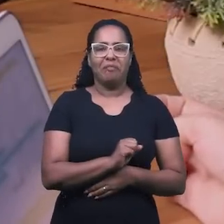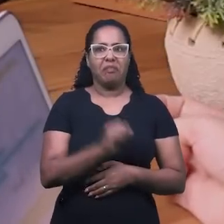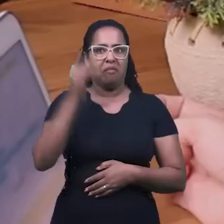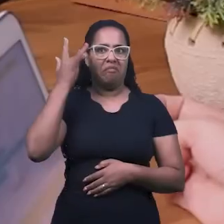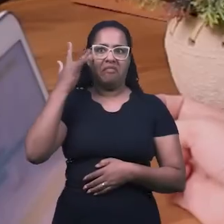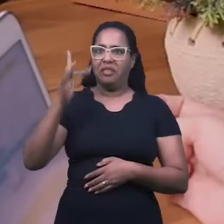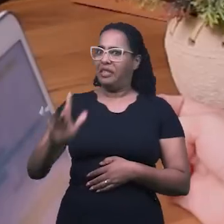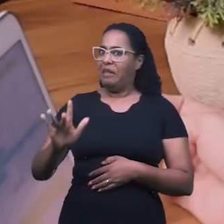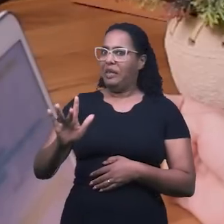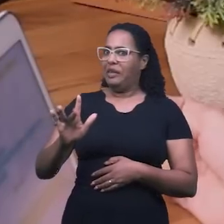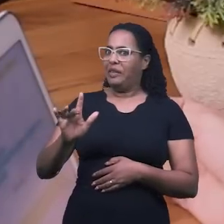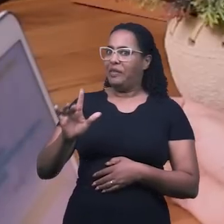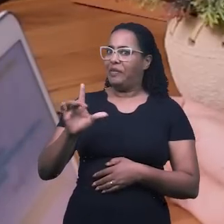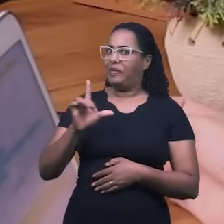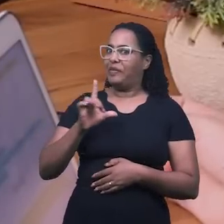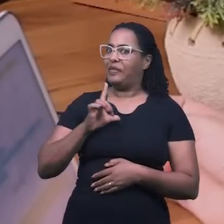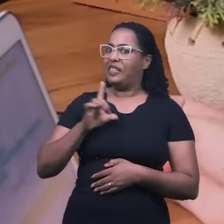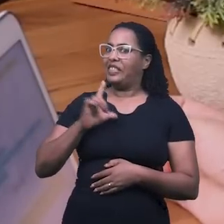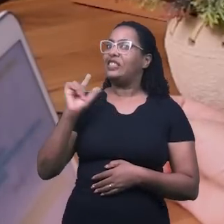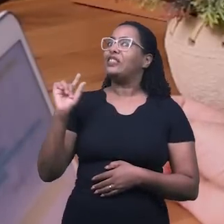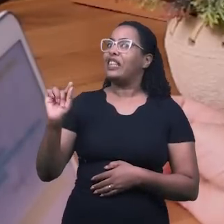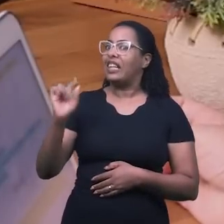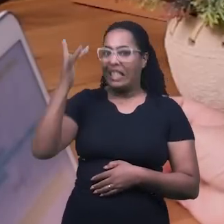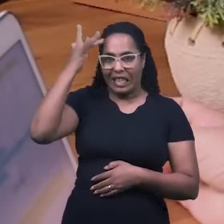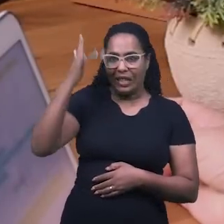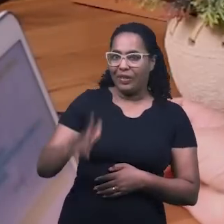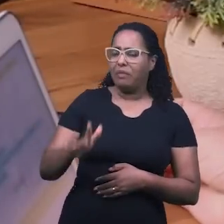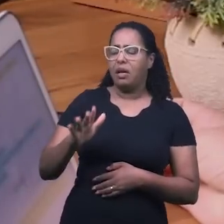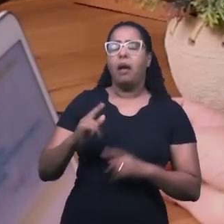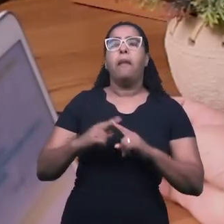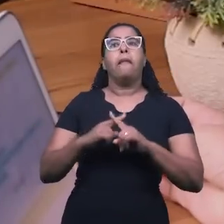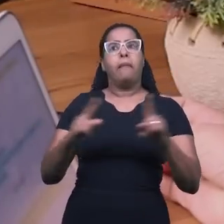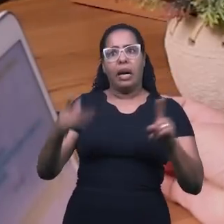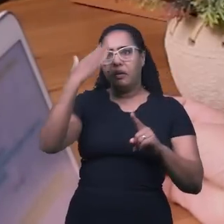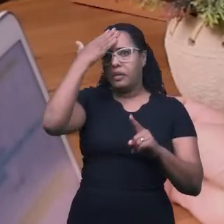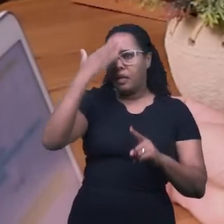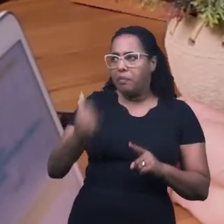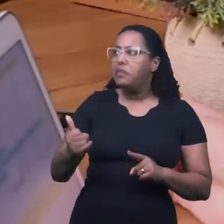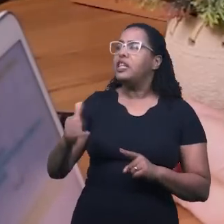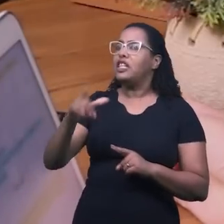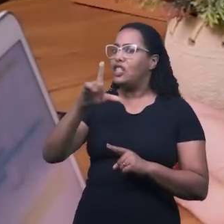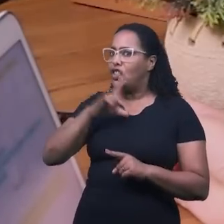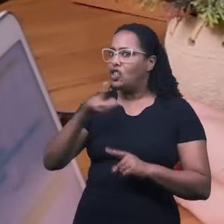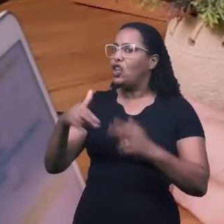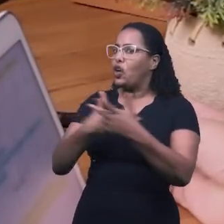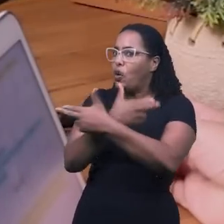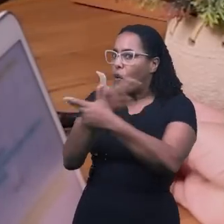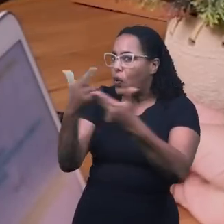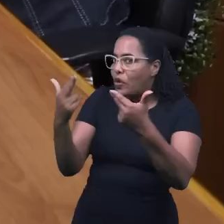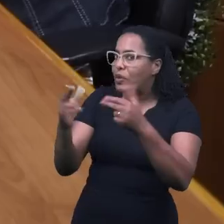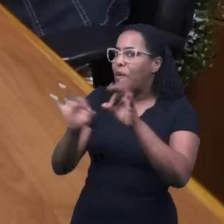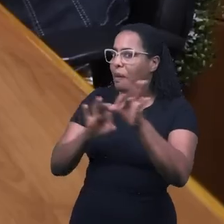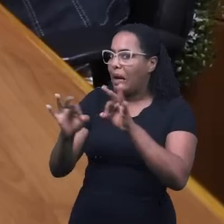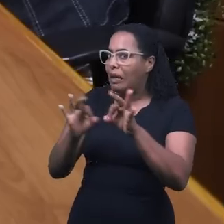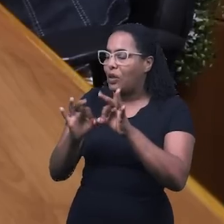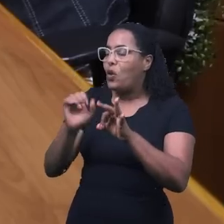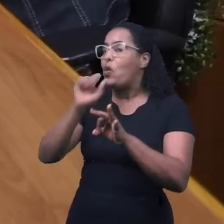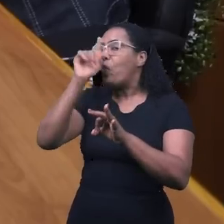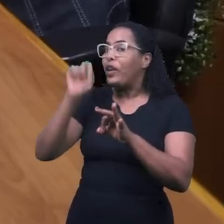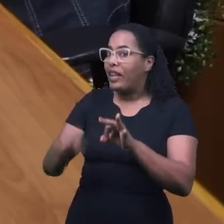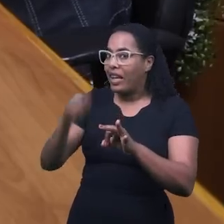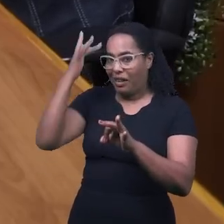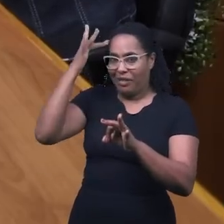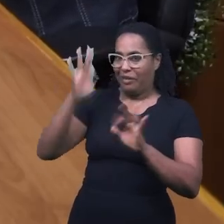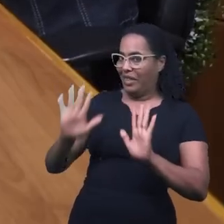amar o que eu nem sabia o que era. Mas eu sabia que tinha alguma coisa e eu comecei a amar aquilo ali. Agora eu quero saber o